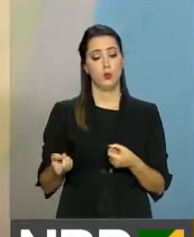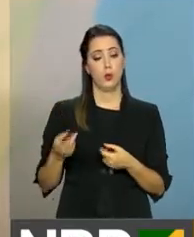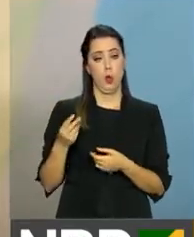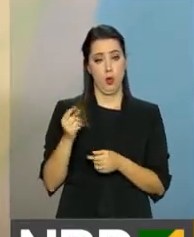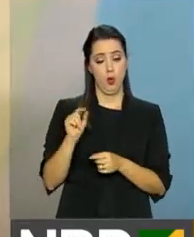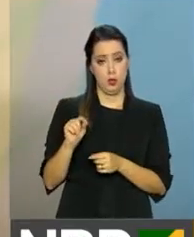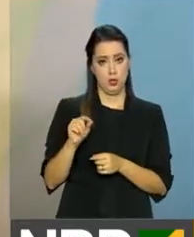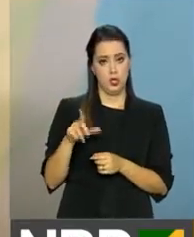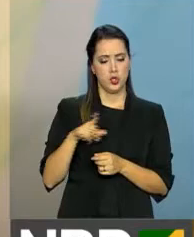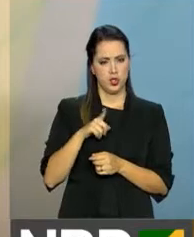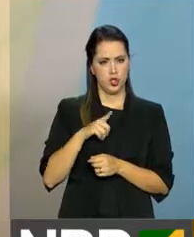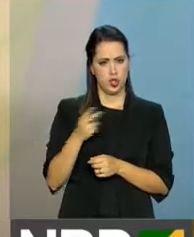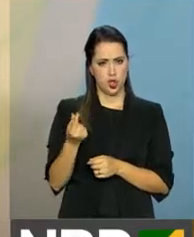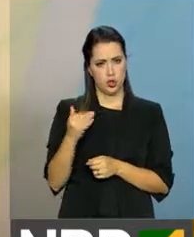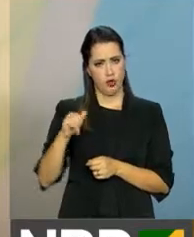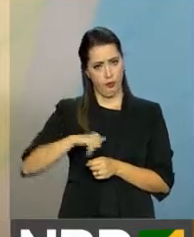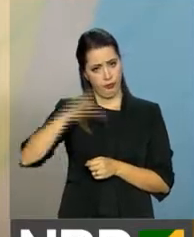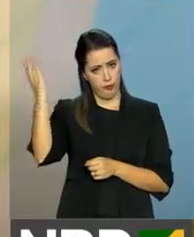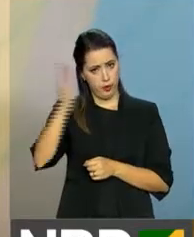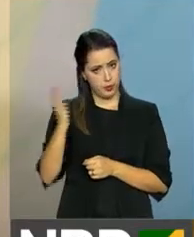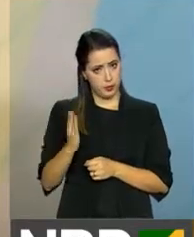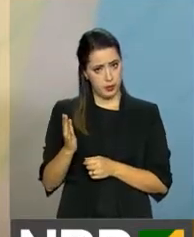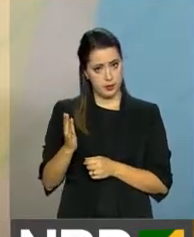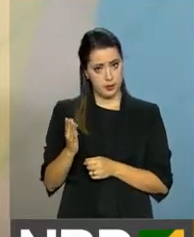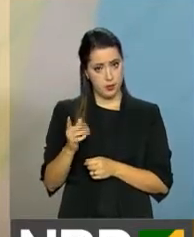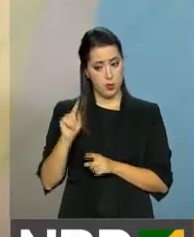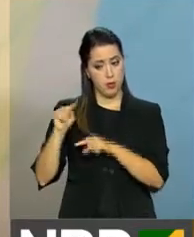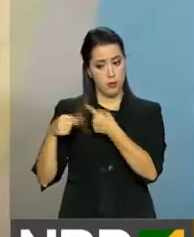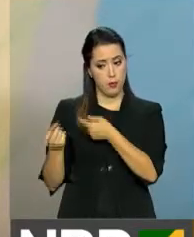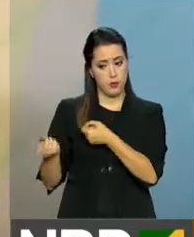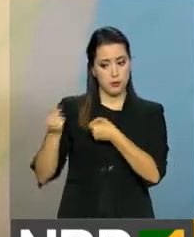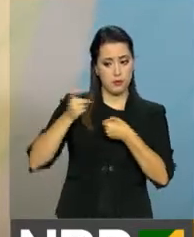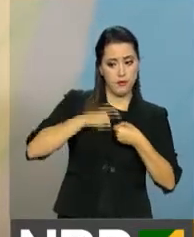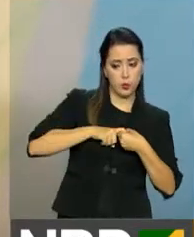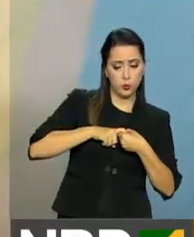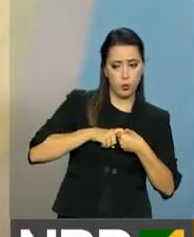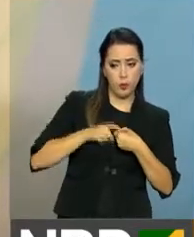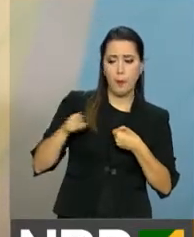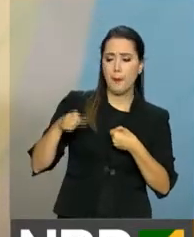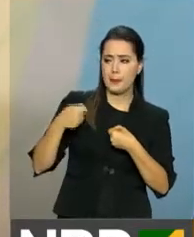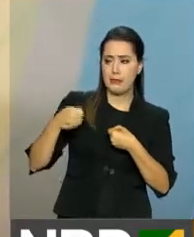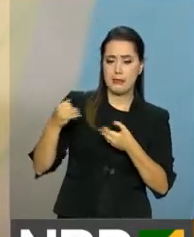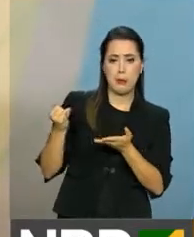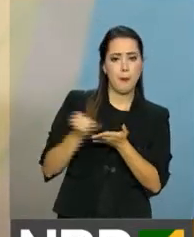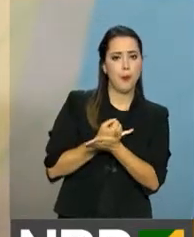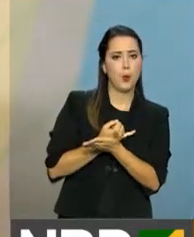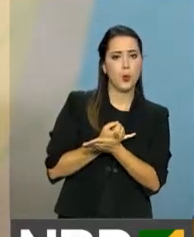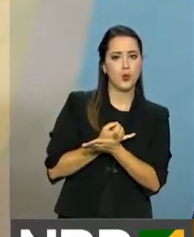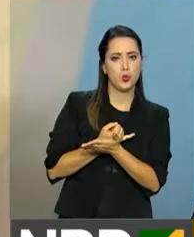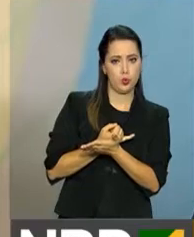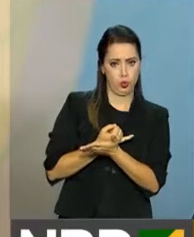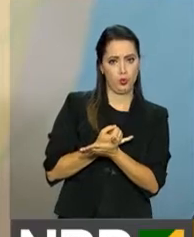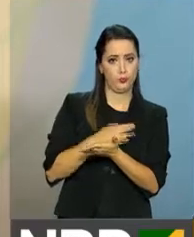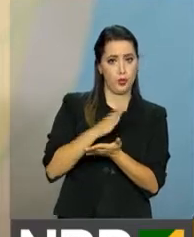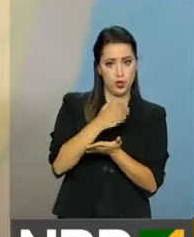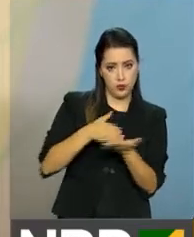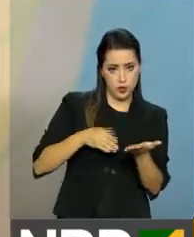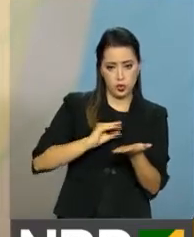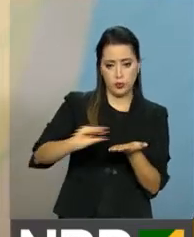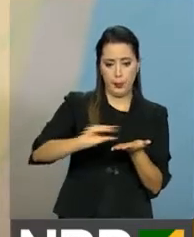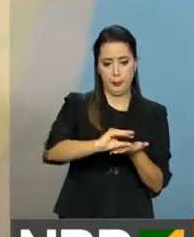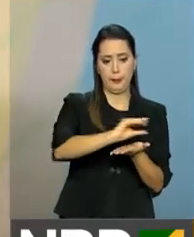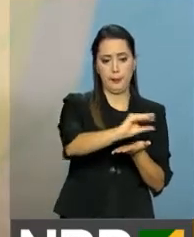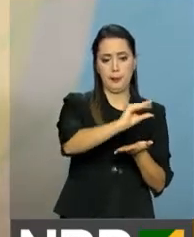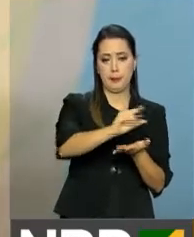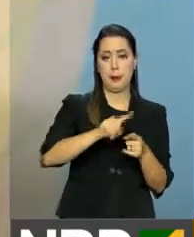a única coisa partilhável era o imposto a multa não era partilhável em pó com estados